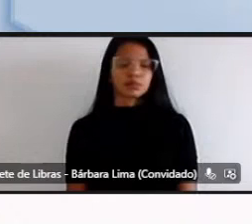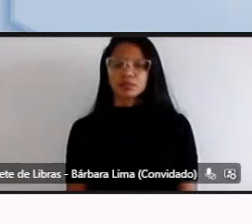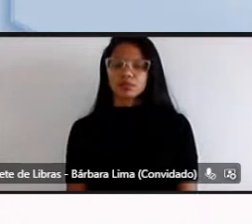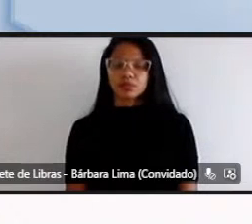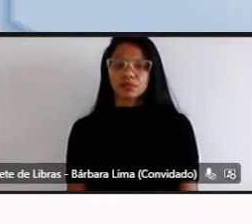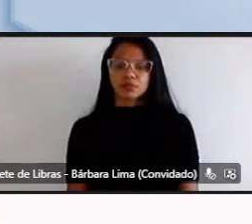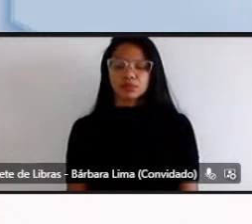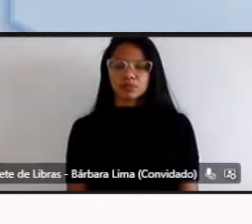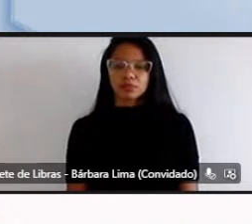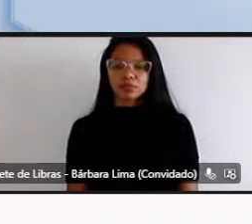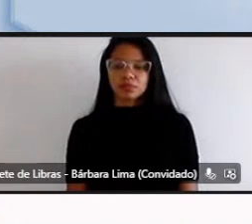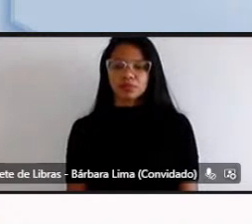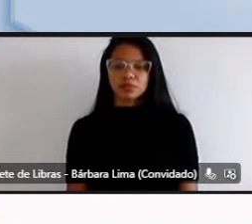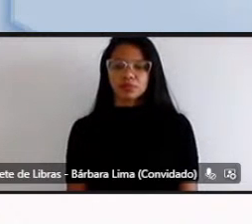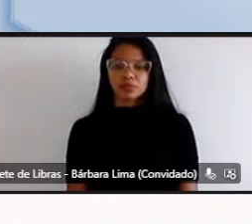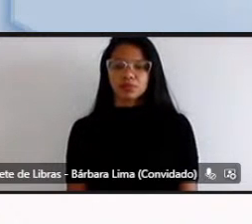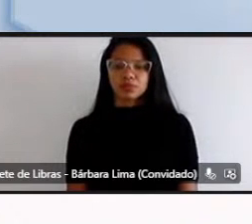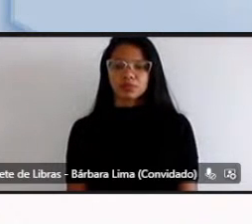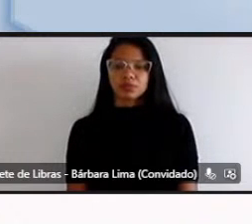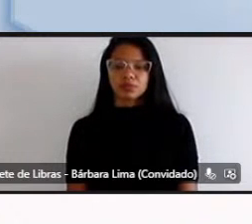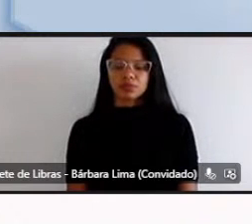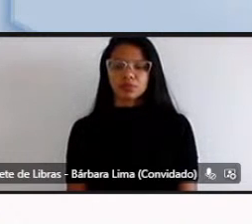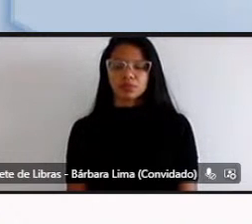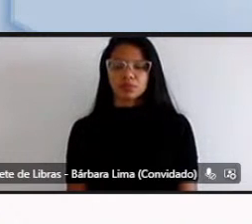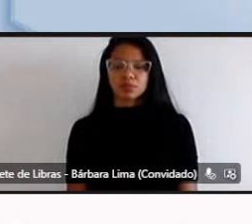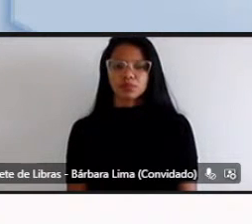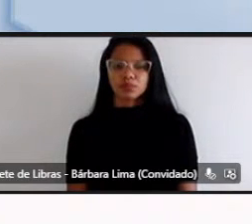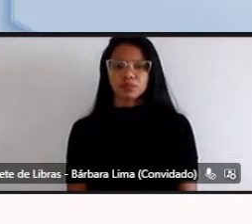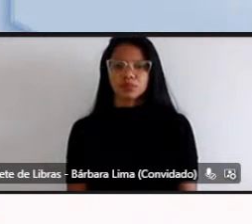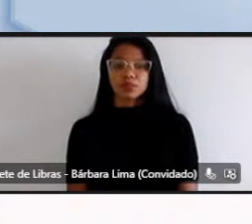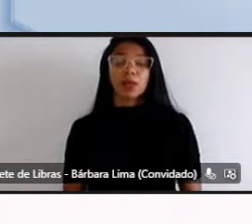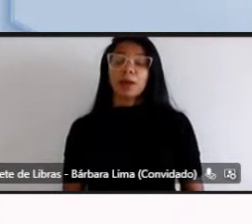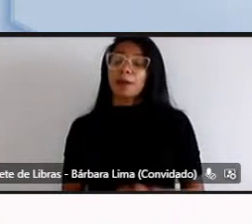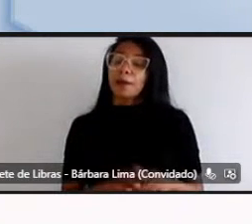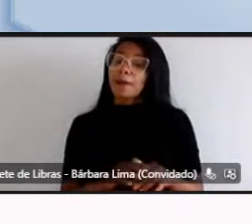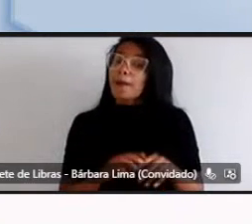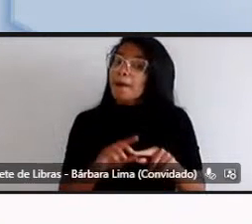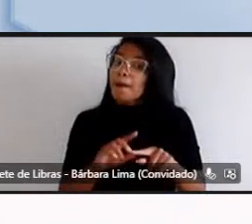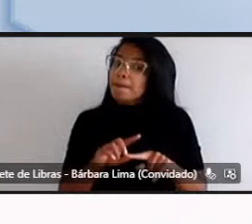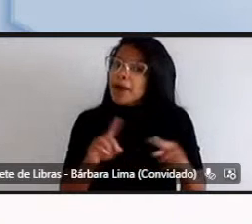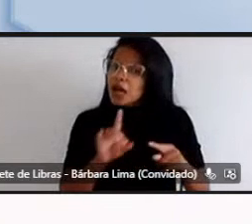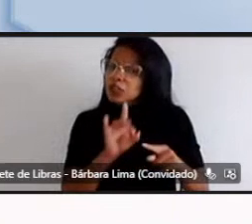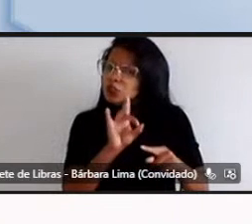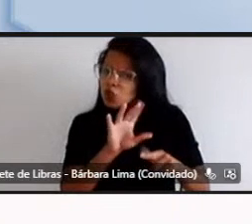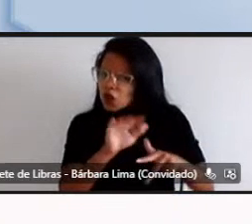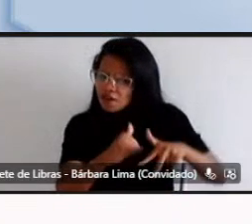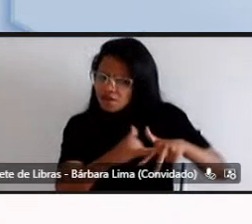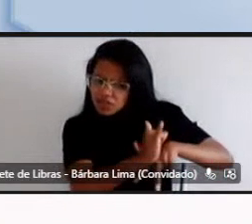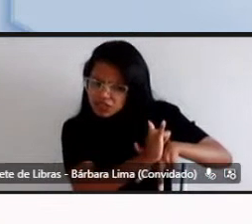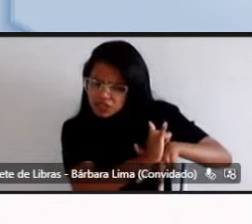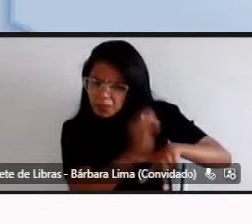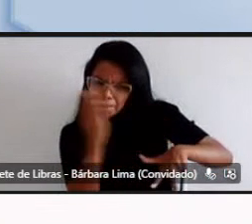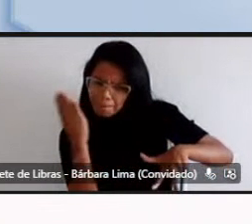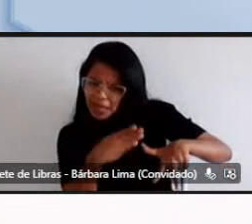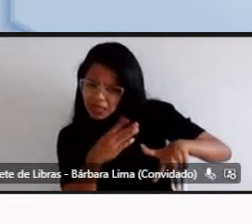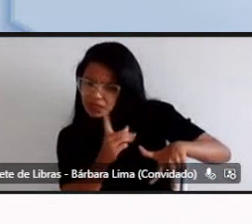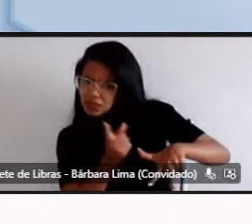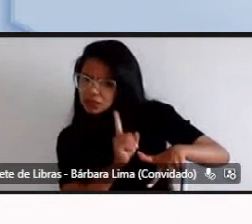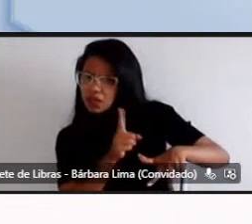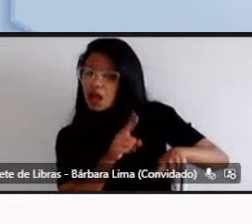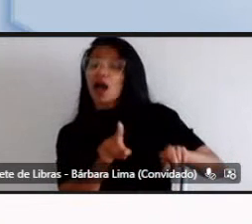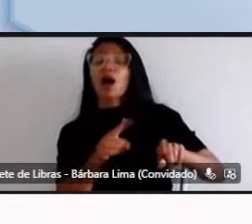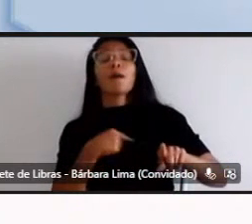like a stone that is dropped in water. Mas não apenas a vítima direta, porque nós temos a ideia dentro desse sistema de